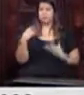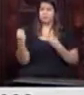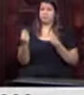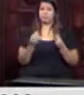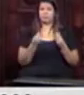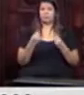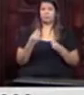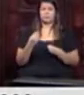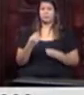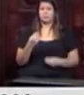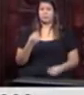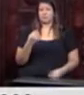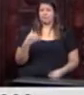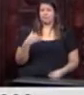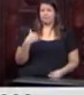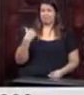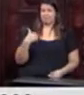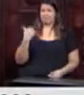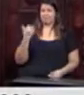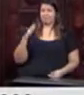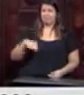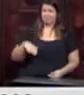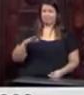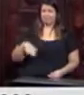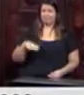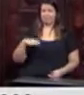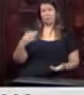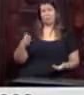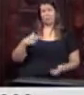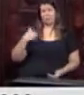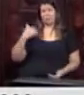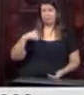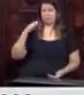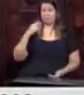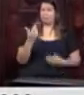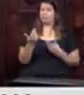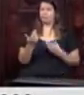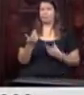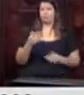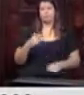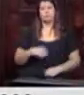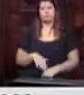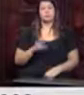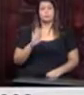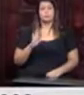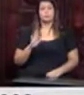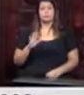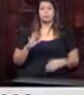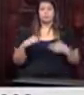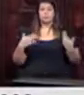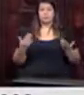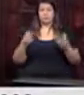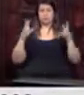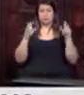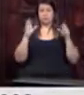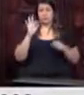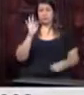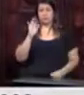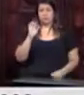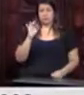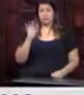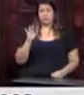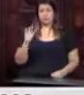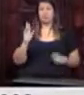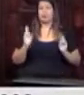tempo do que eu e que é jovem, como o deputado Eliomar Coelho. Bem, esse assunto do FEF